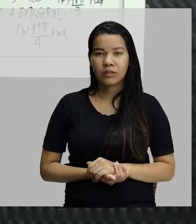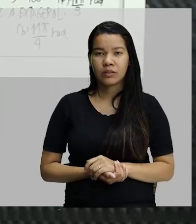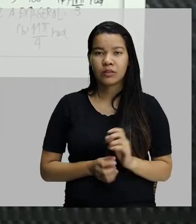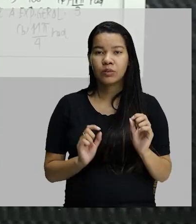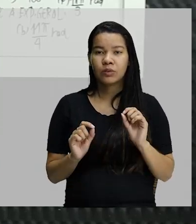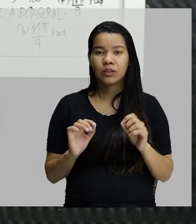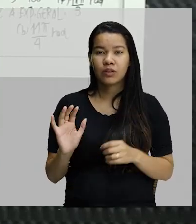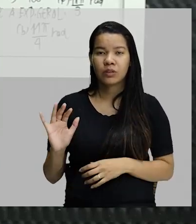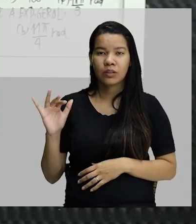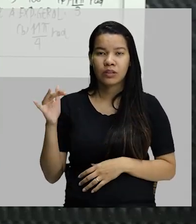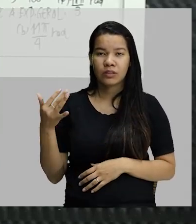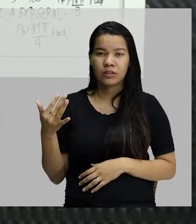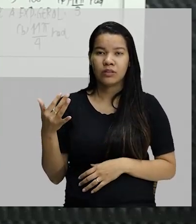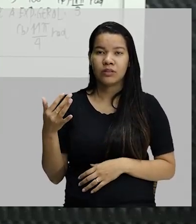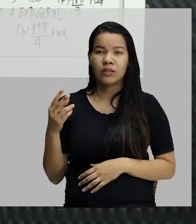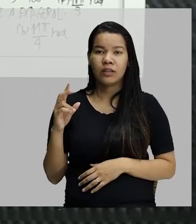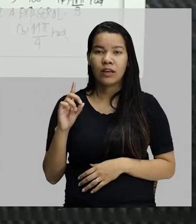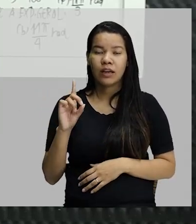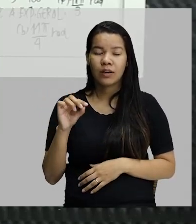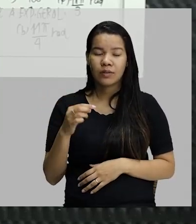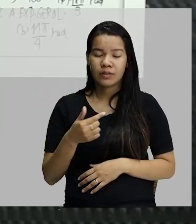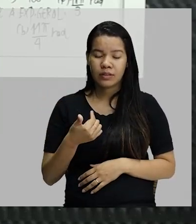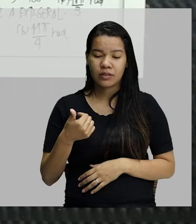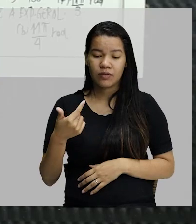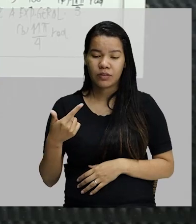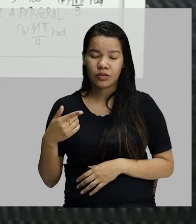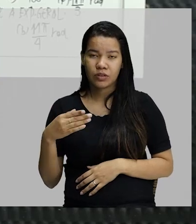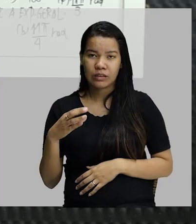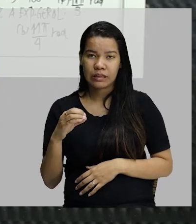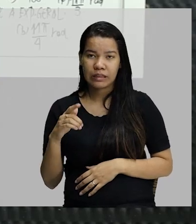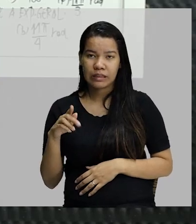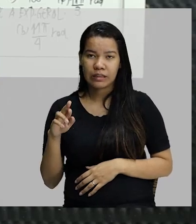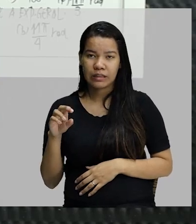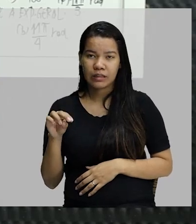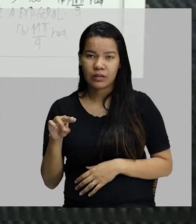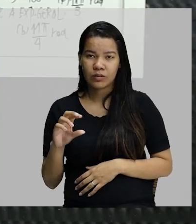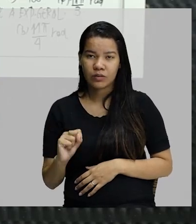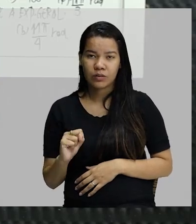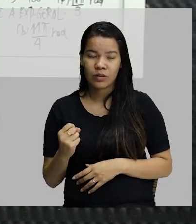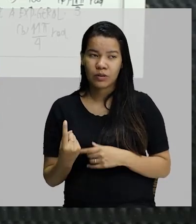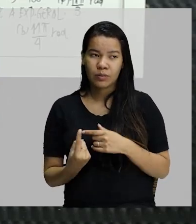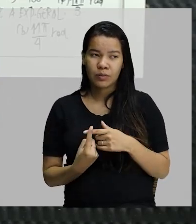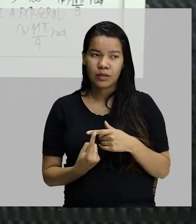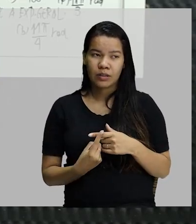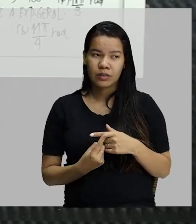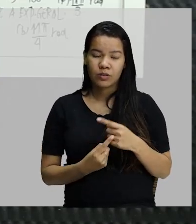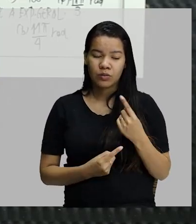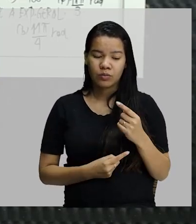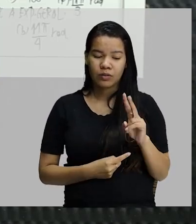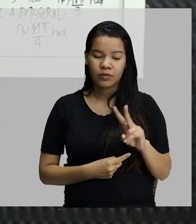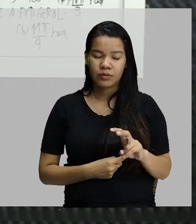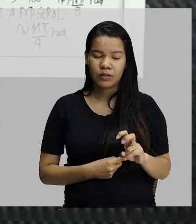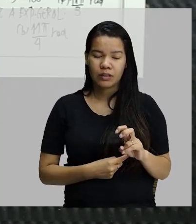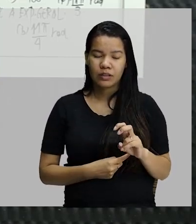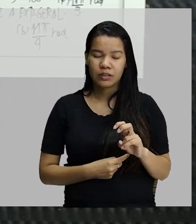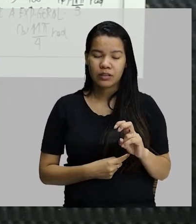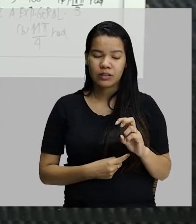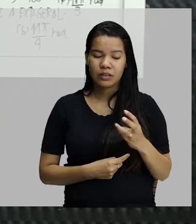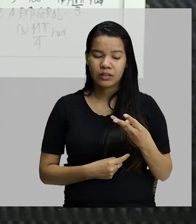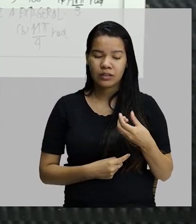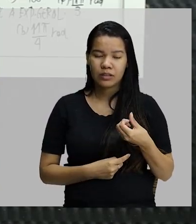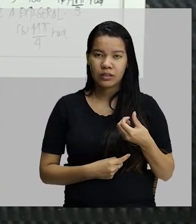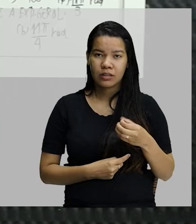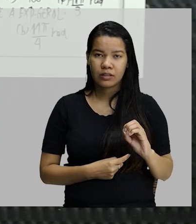que aconteceu? Ele é o 120 graus, mais uma vez